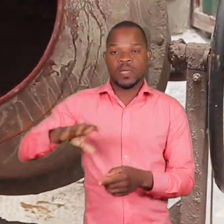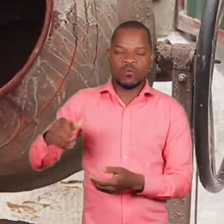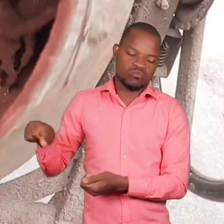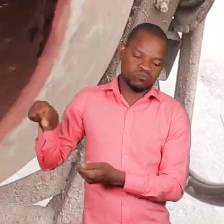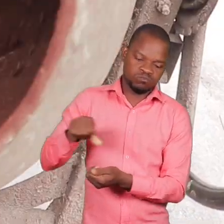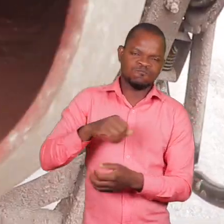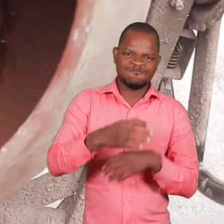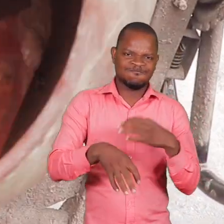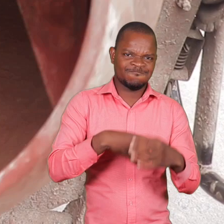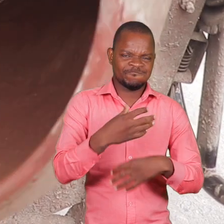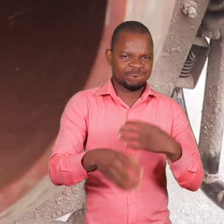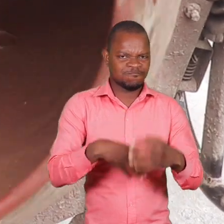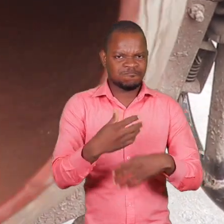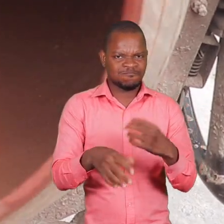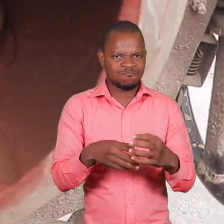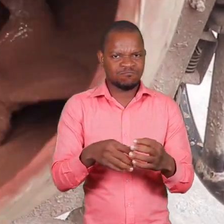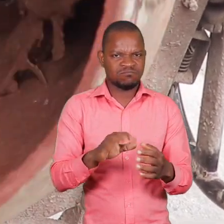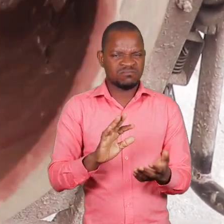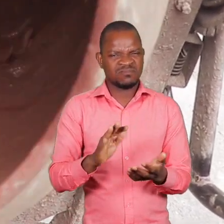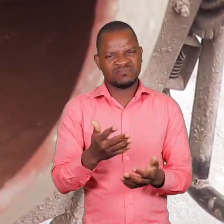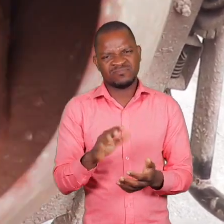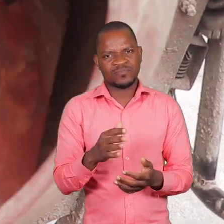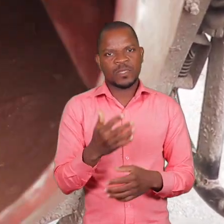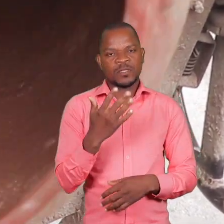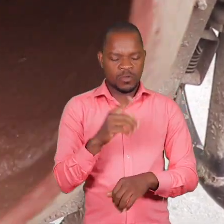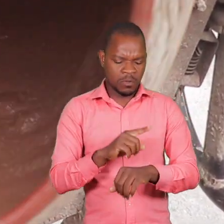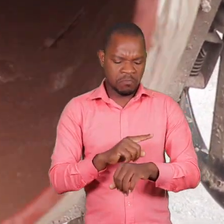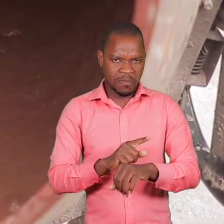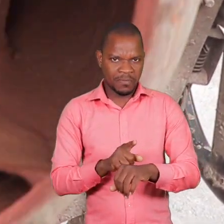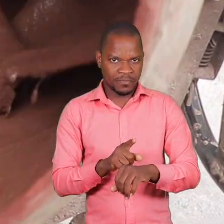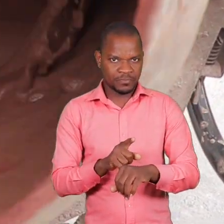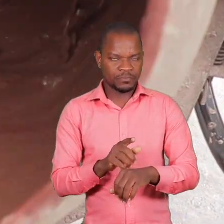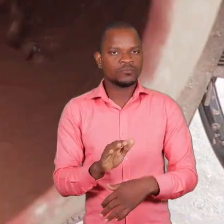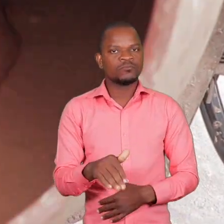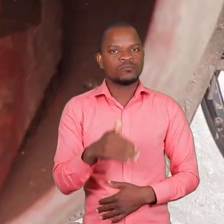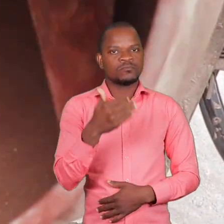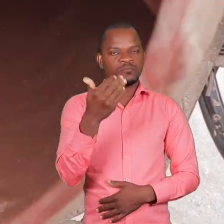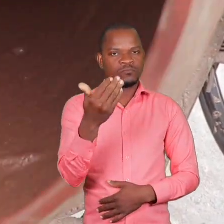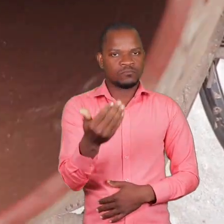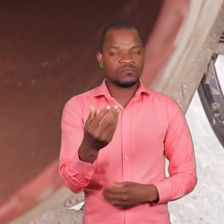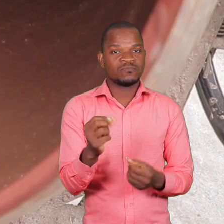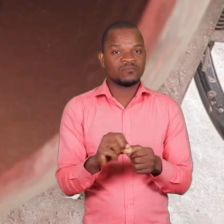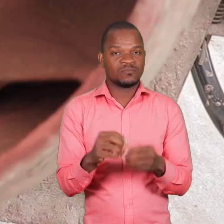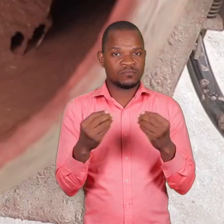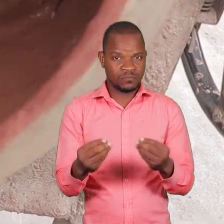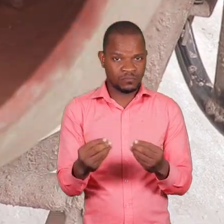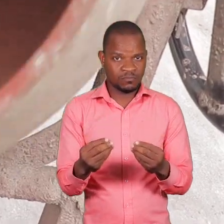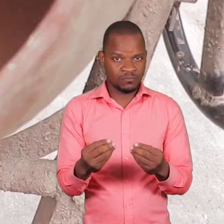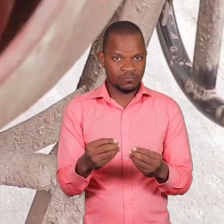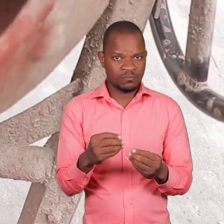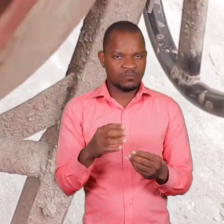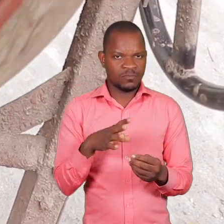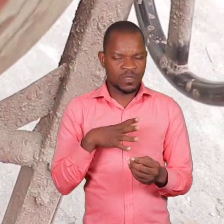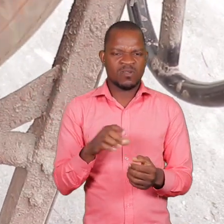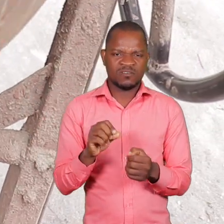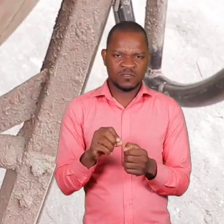água. Deixamos na betoneira por aproximadamente uns 5 minutos e já temos o nosso betão pronto